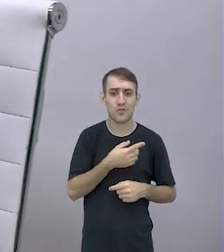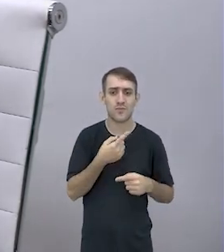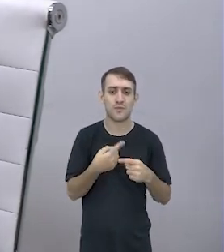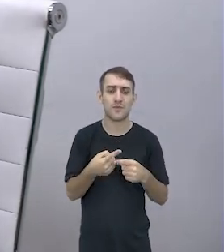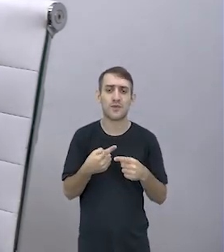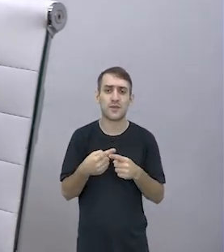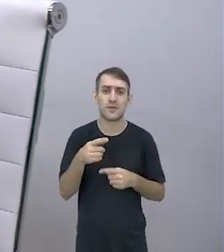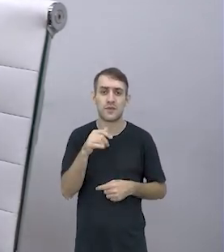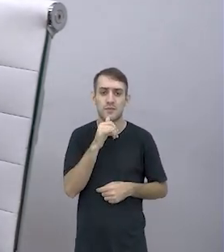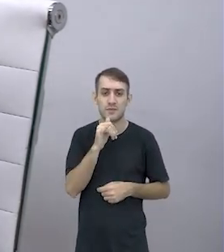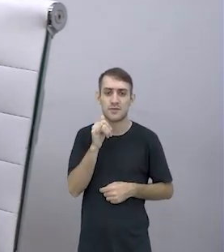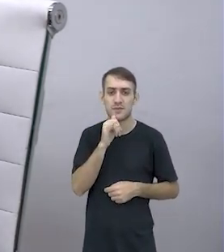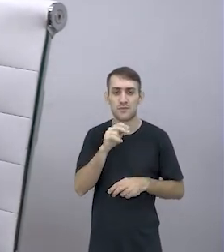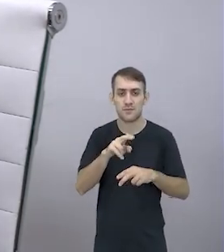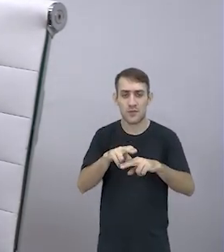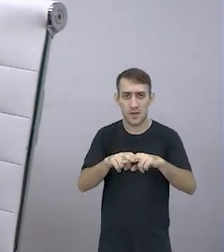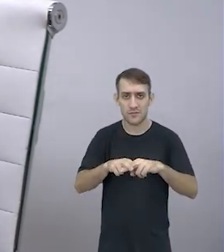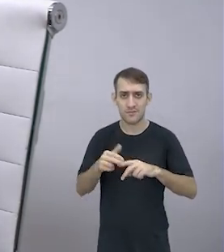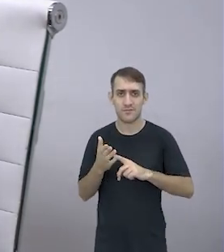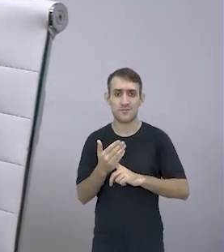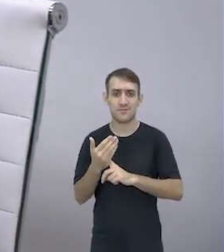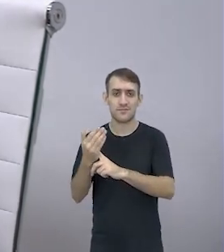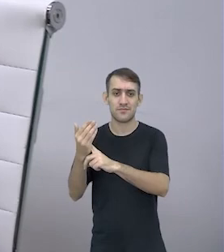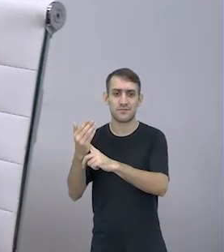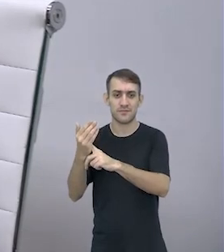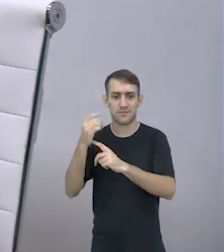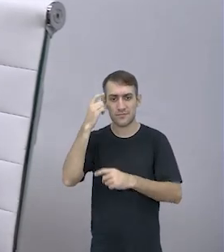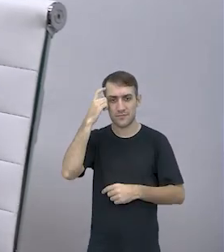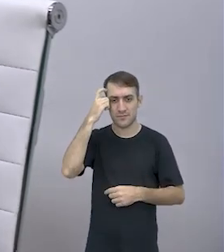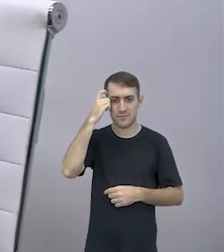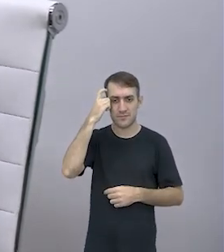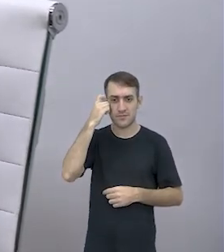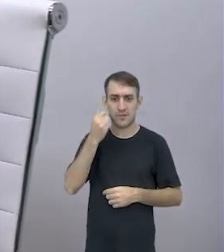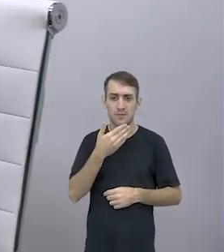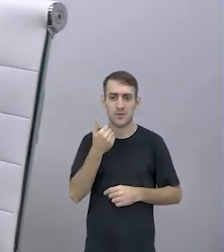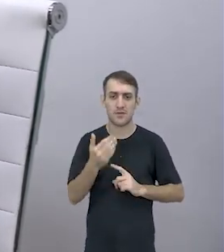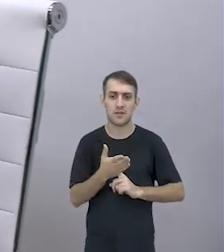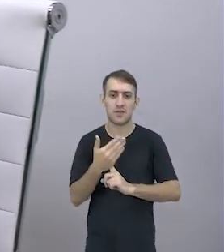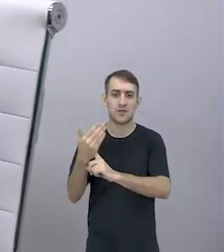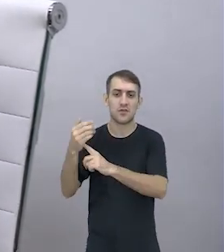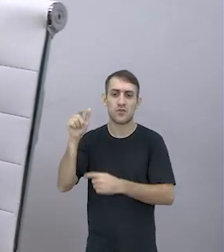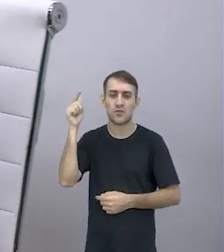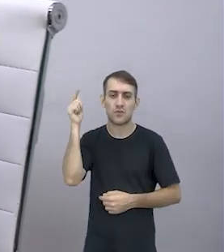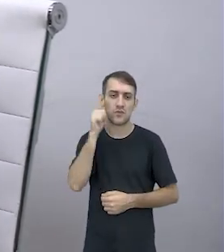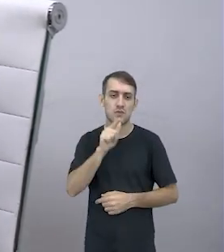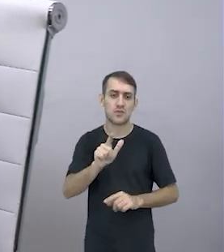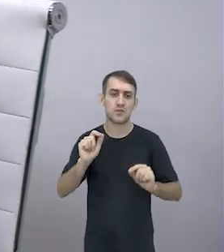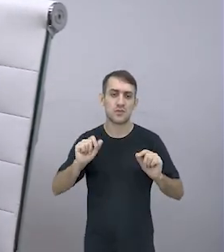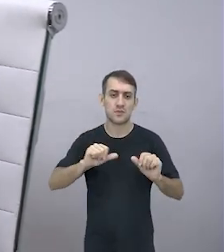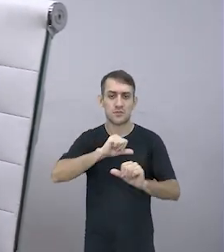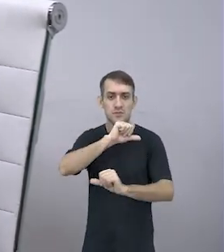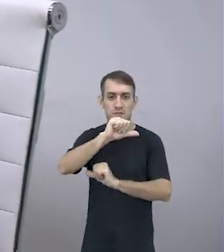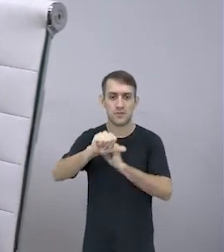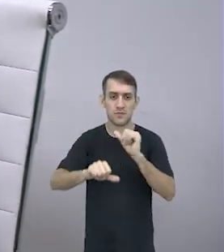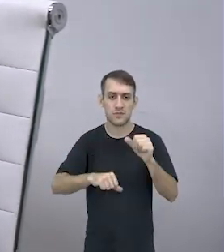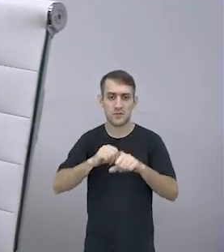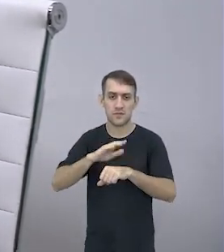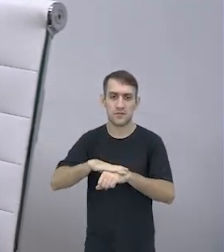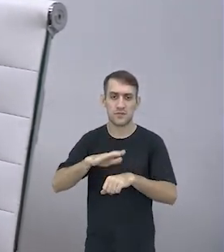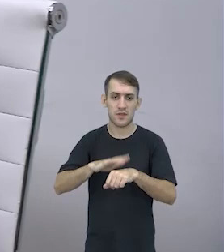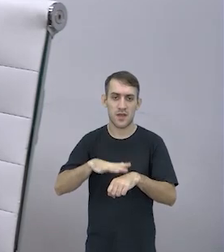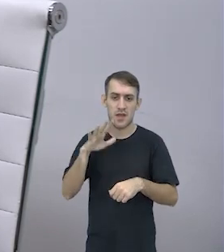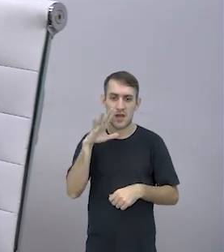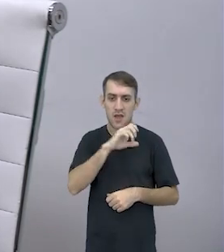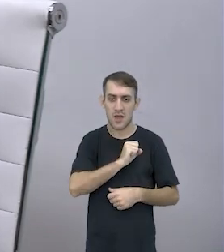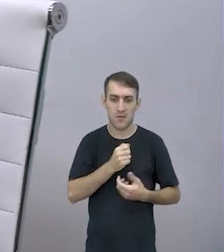foi? Pela tecnologia. A melhora na tecnologia fez com que essa transcrição tenha sido feita mais